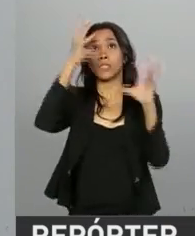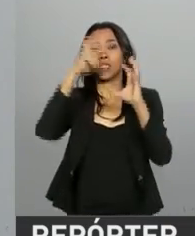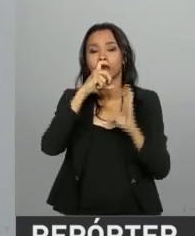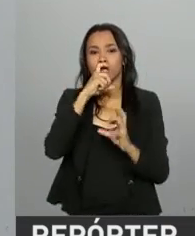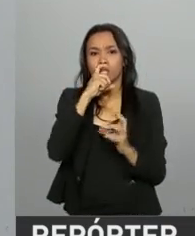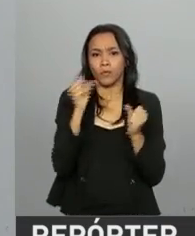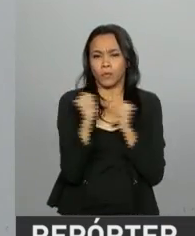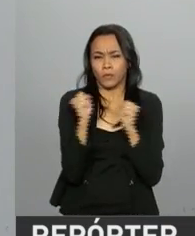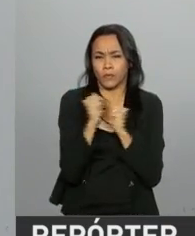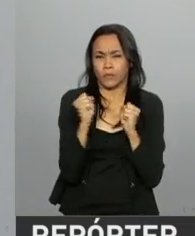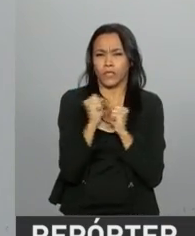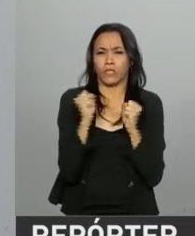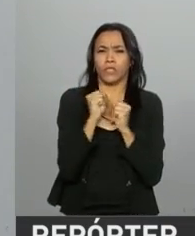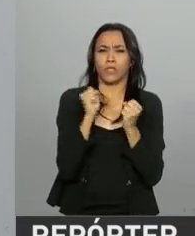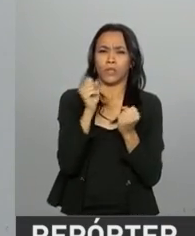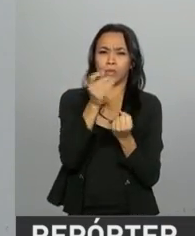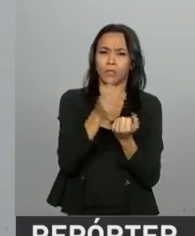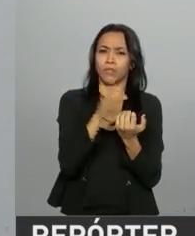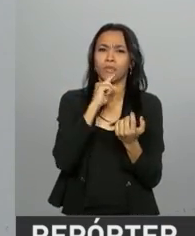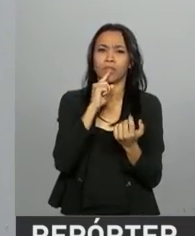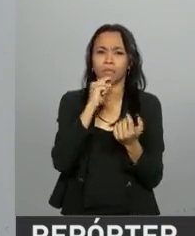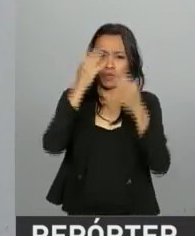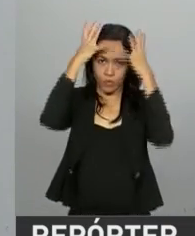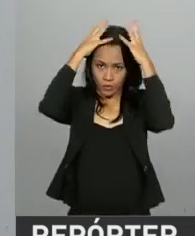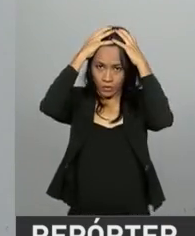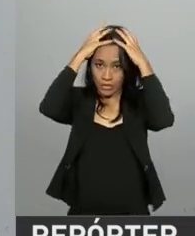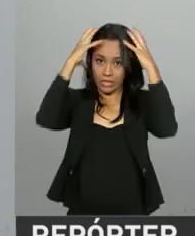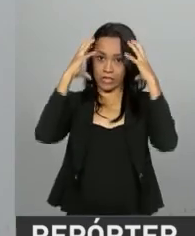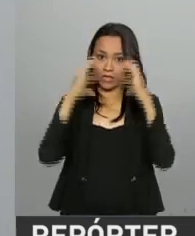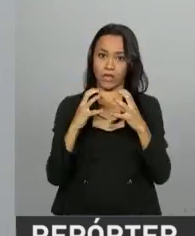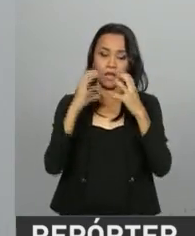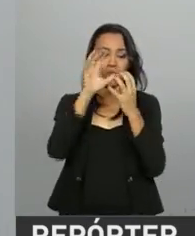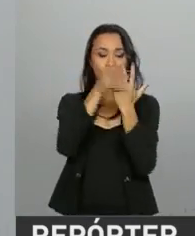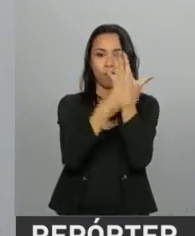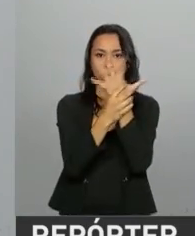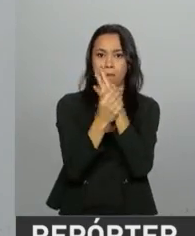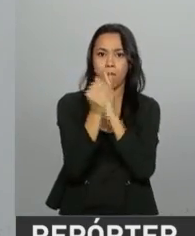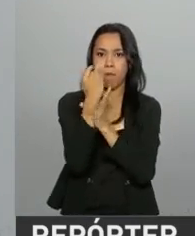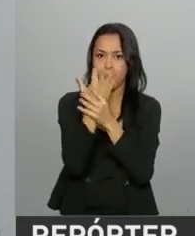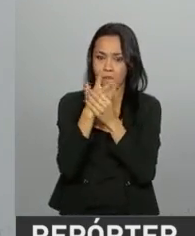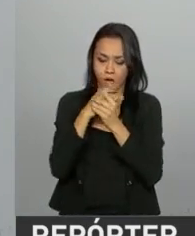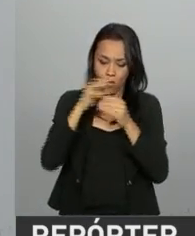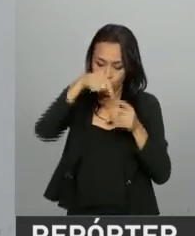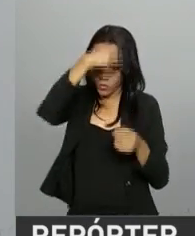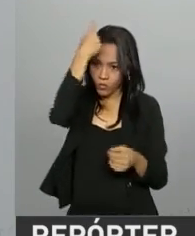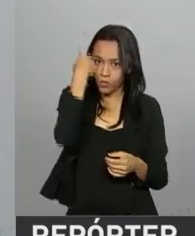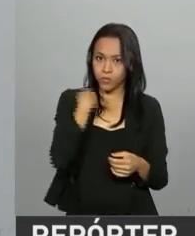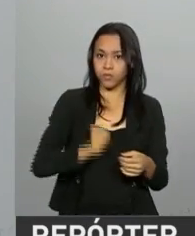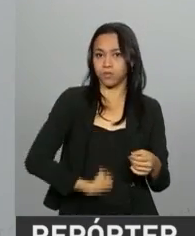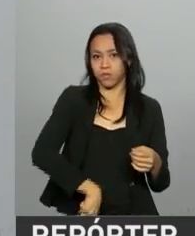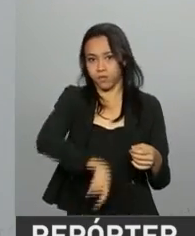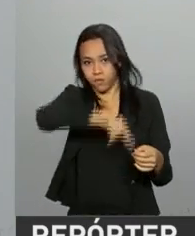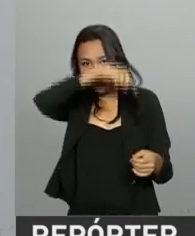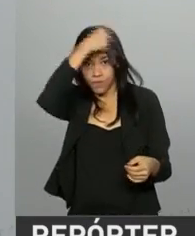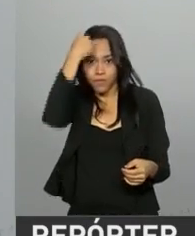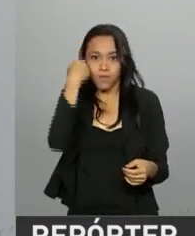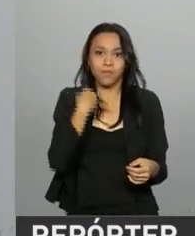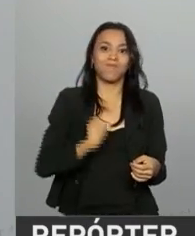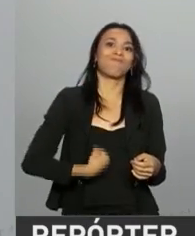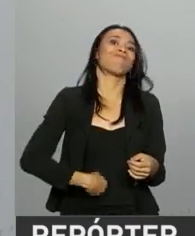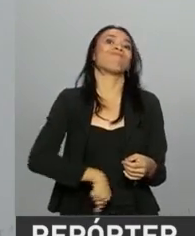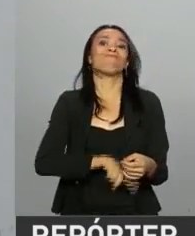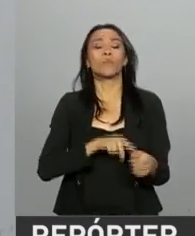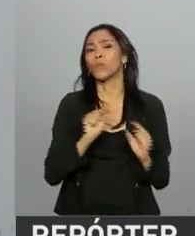vasos da periferia dos vasos cerebrais do coração a fazer uma constrição quer dizer